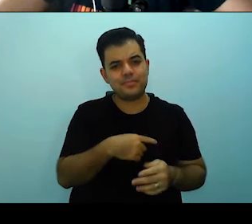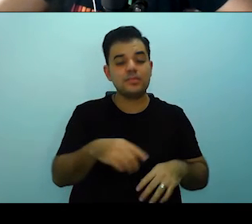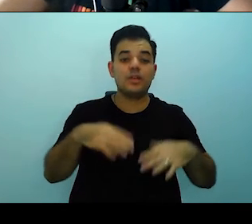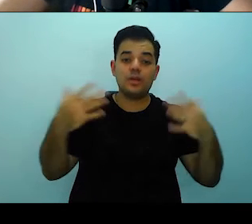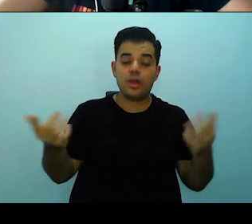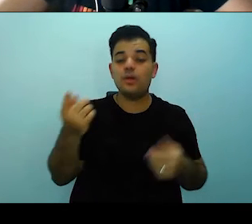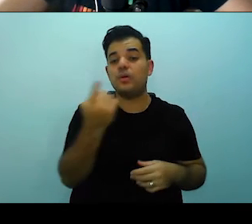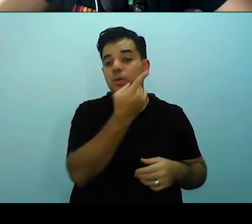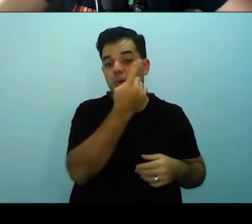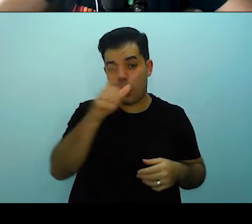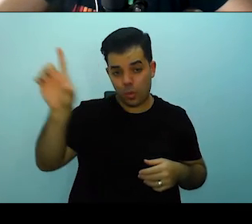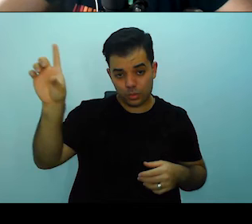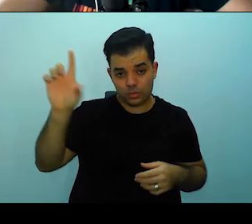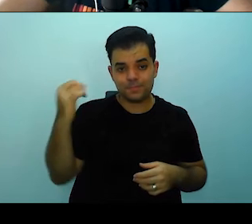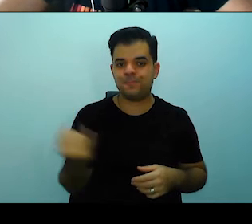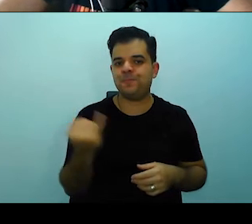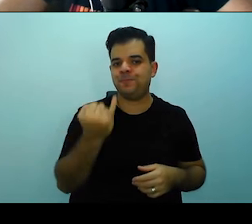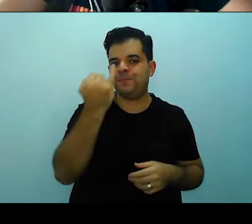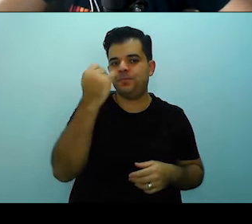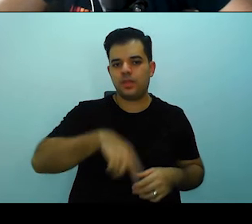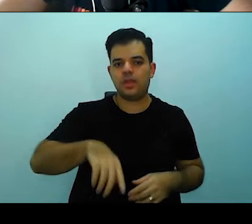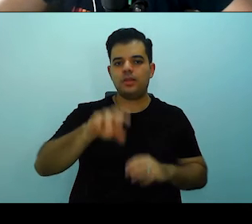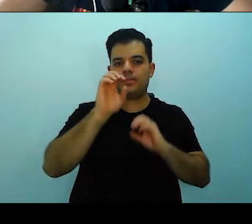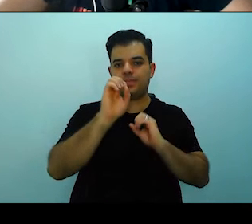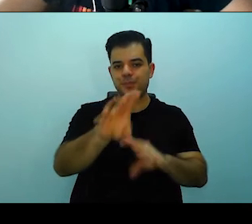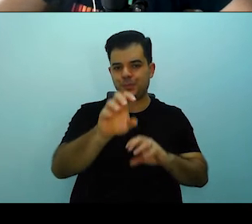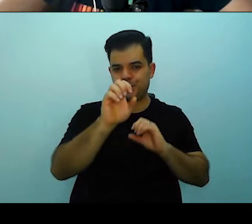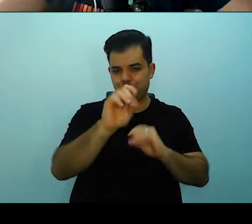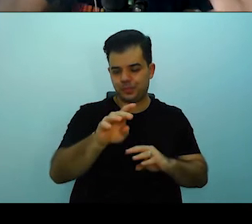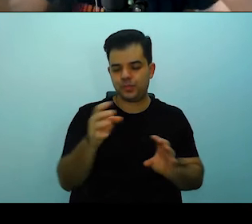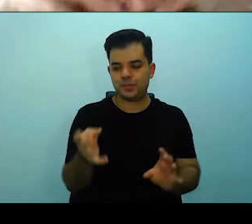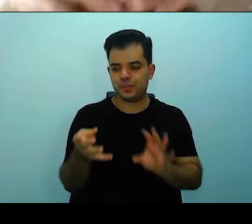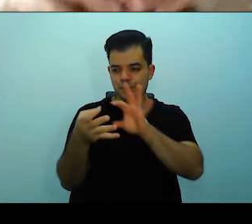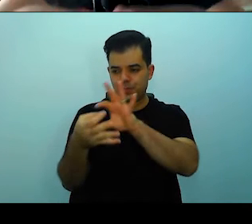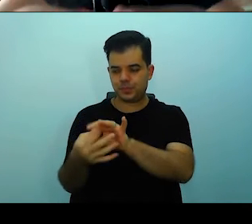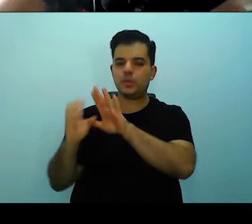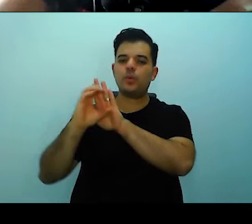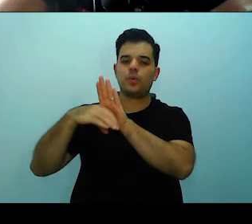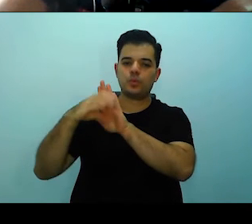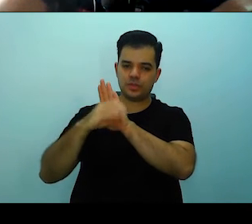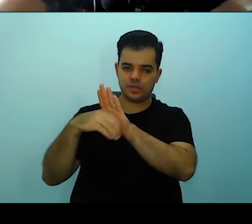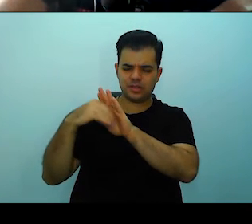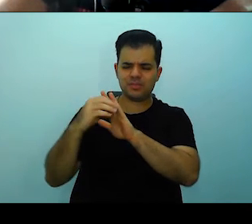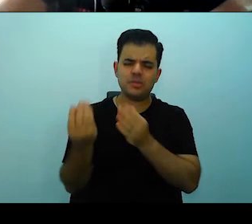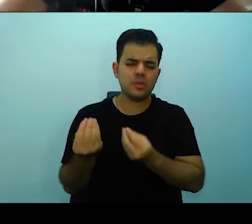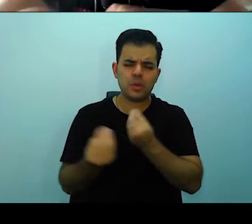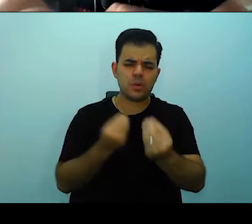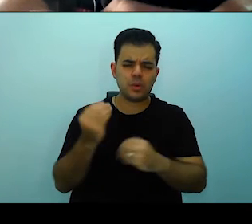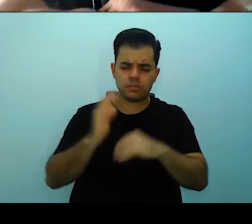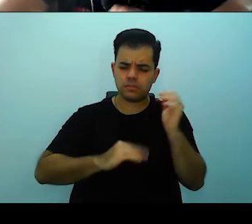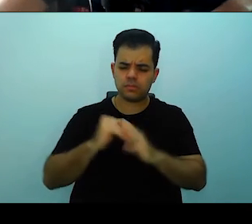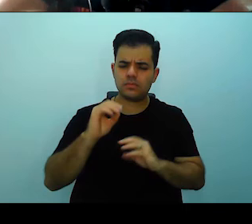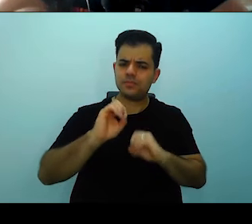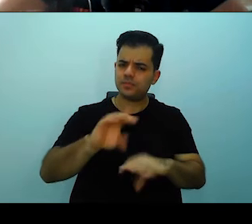Outro ponto importante que eu falo é a didática orientada ao conceito. Por que a didática orientada ao